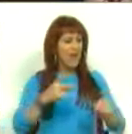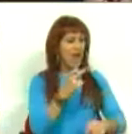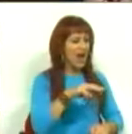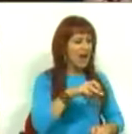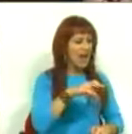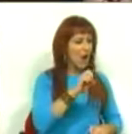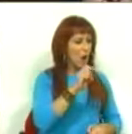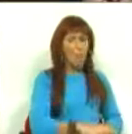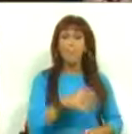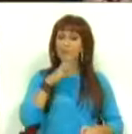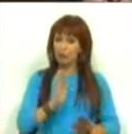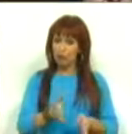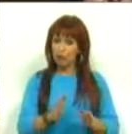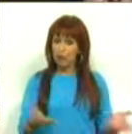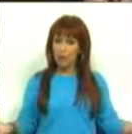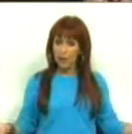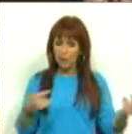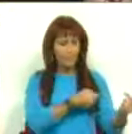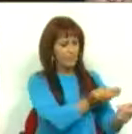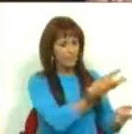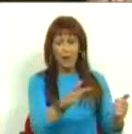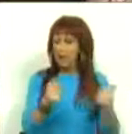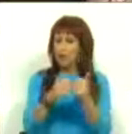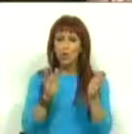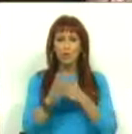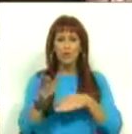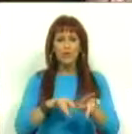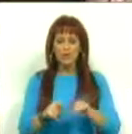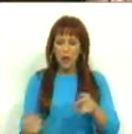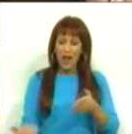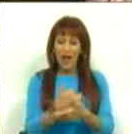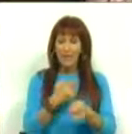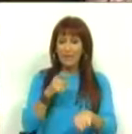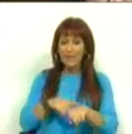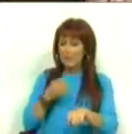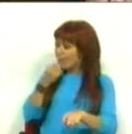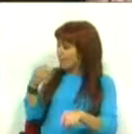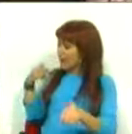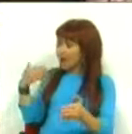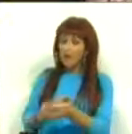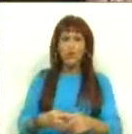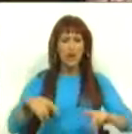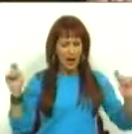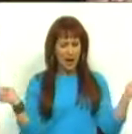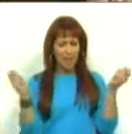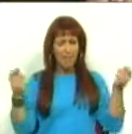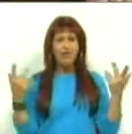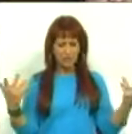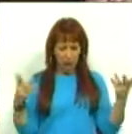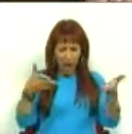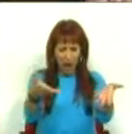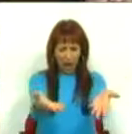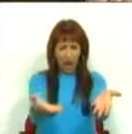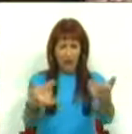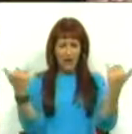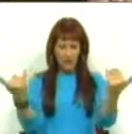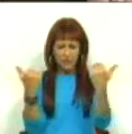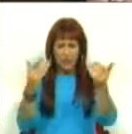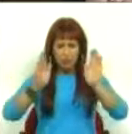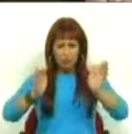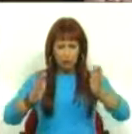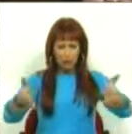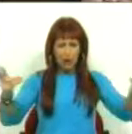a ANACOM, como já aqui foi dito, tudo fazendo para recuperar o tempo perdido. As campanhas efetivamente estão no terreno, a informação